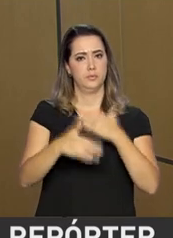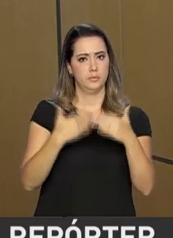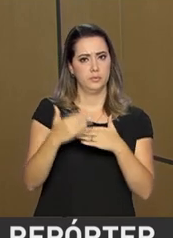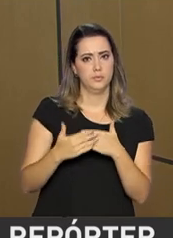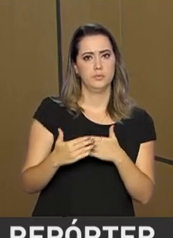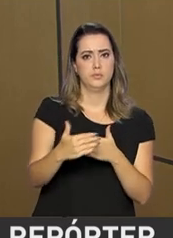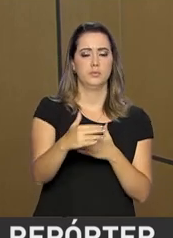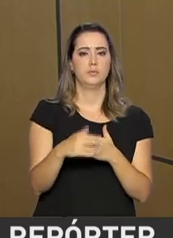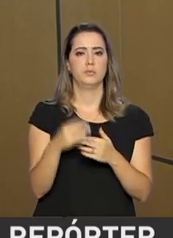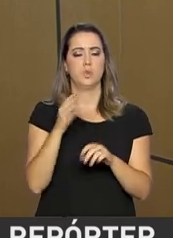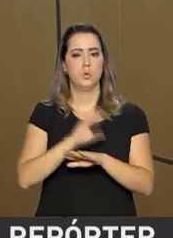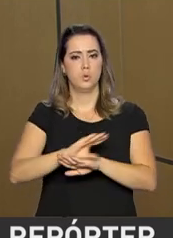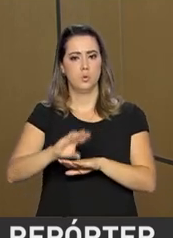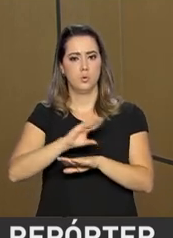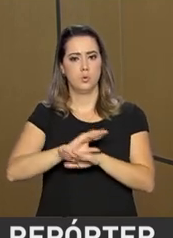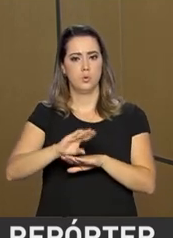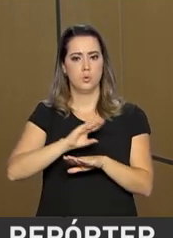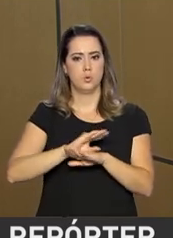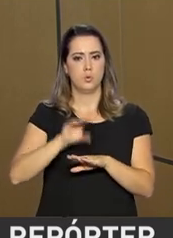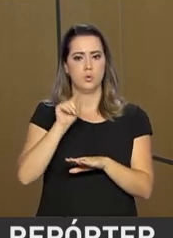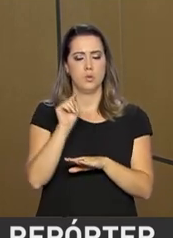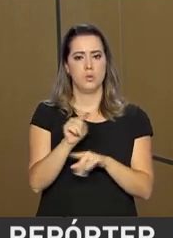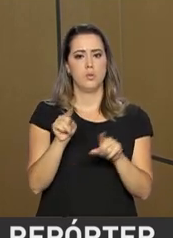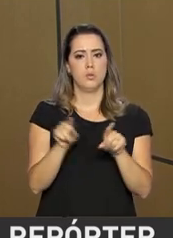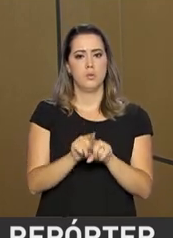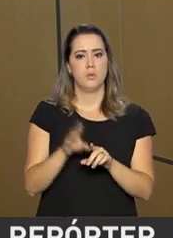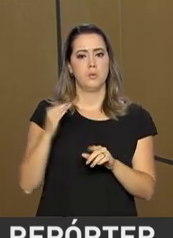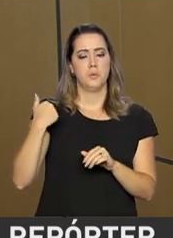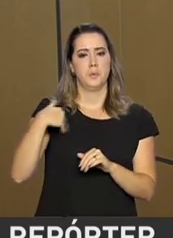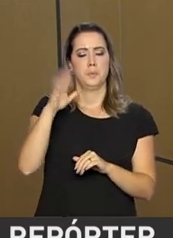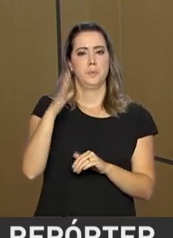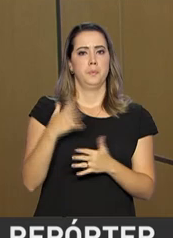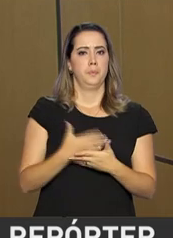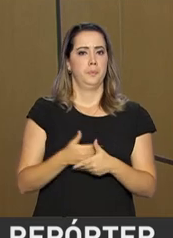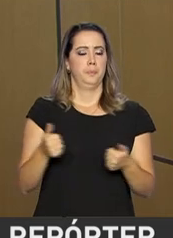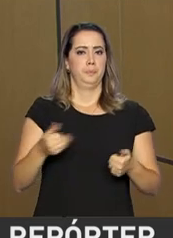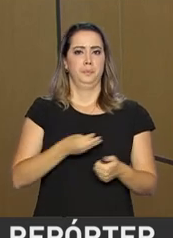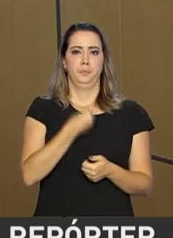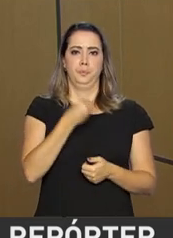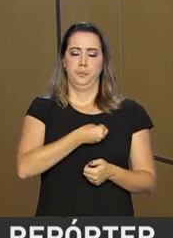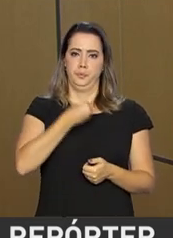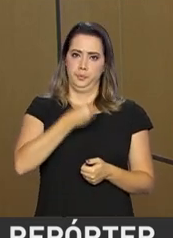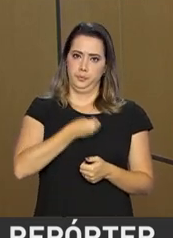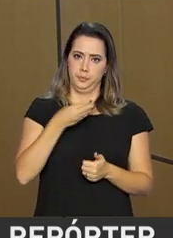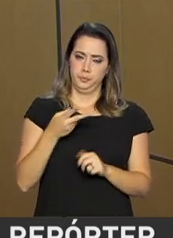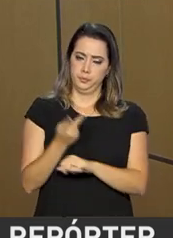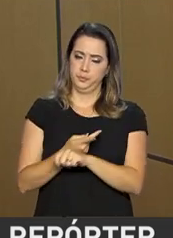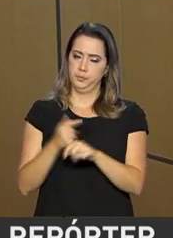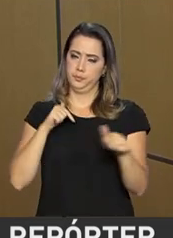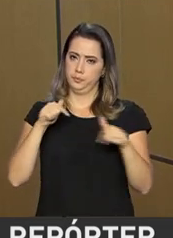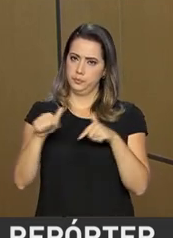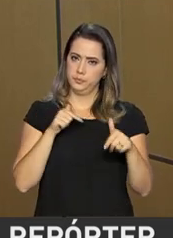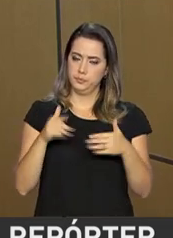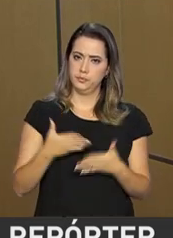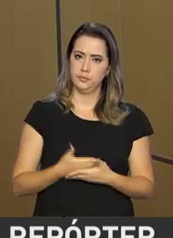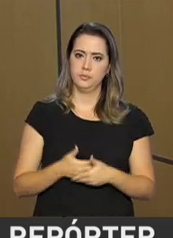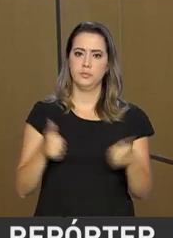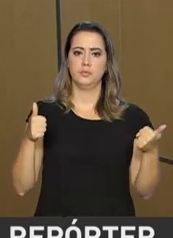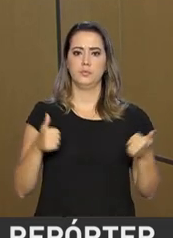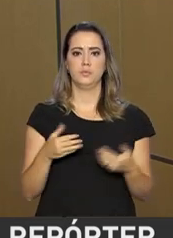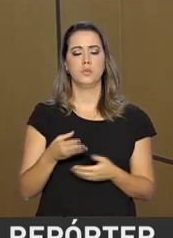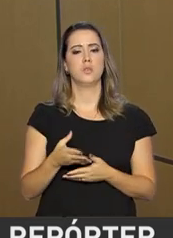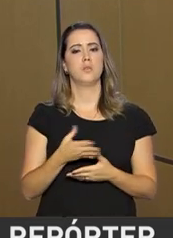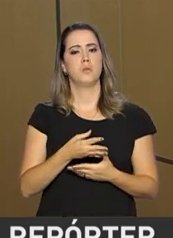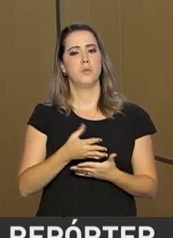condições, a partir dos cursos elas vão ter condições de, enfim, melhorar de vida, procurar um emprego mais digno e